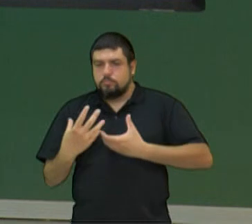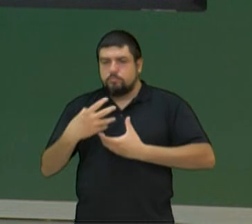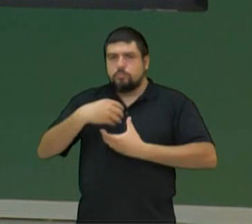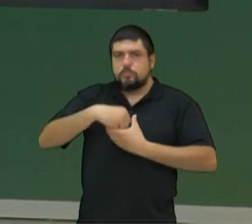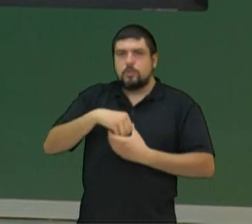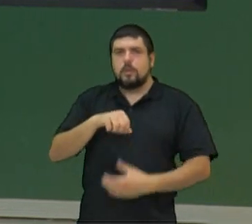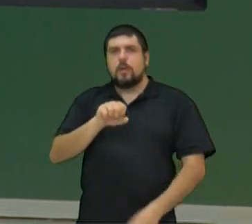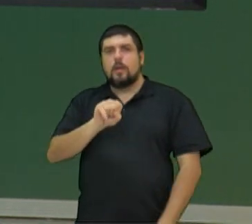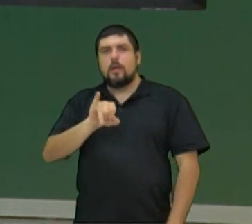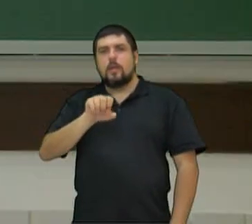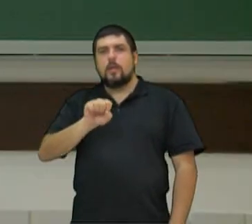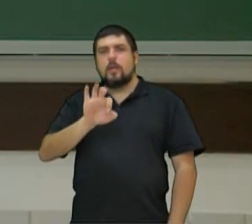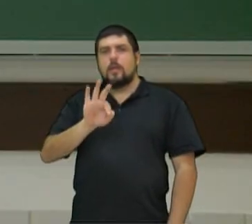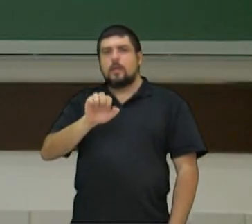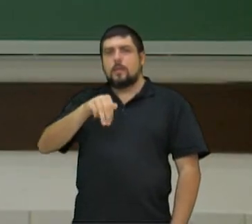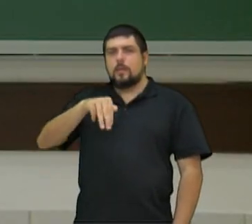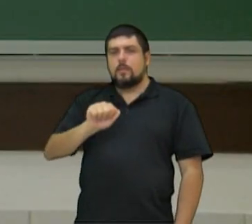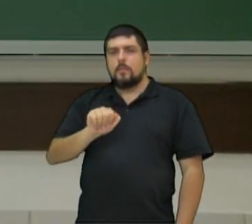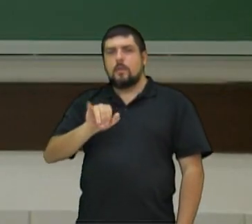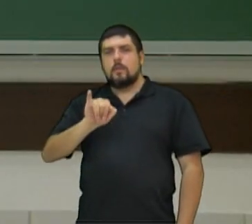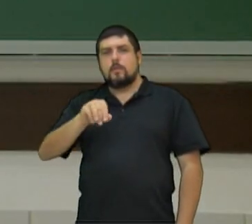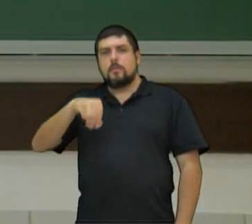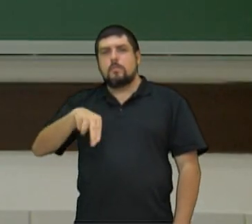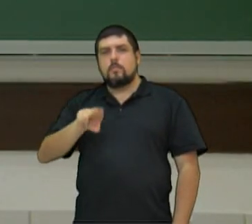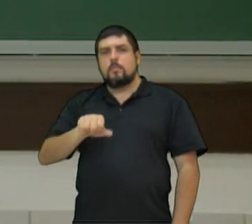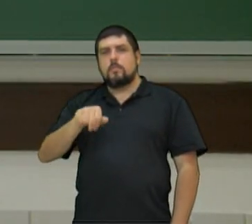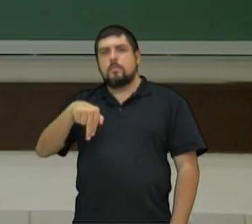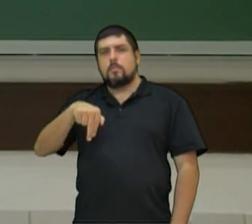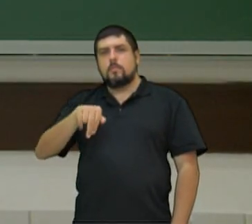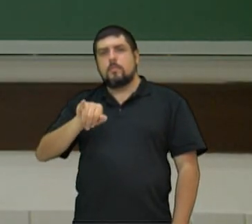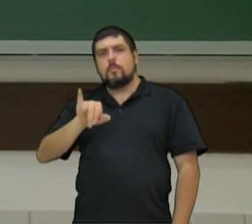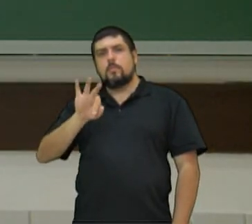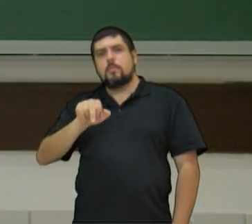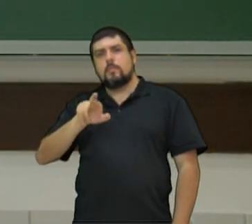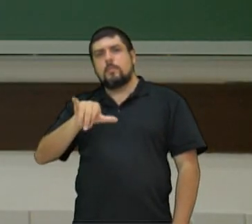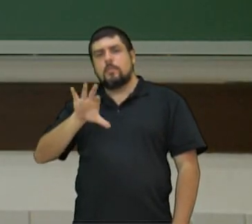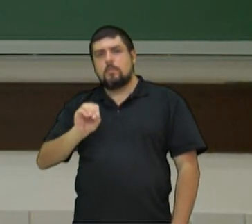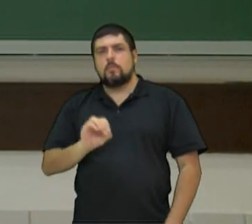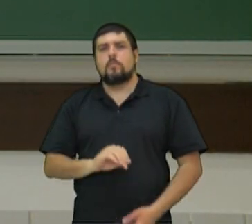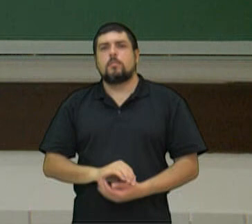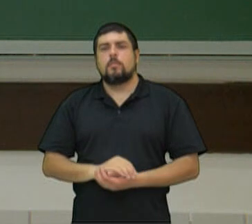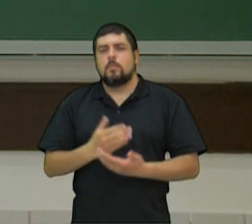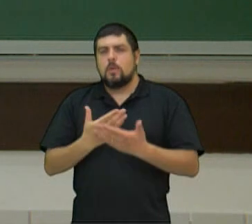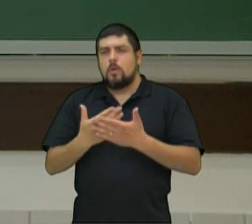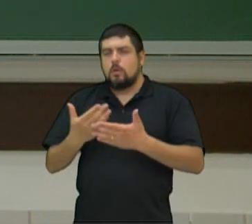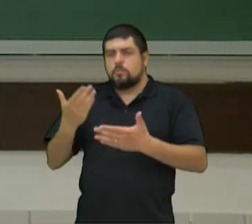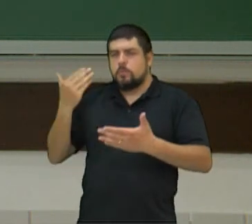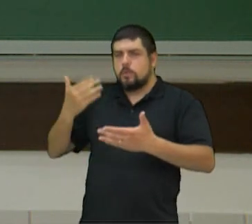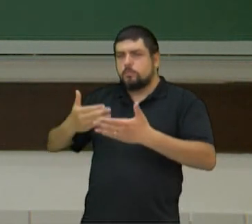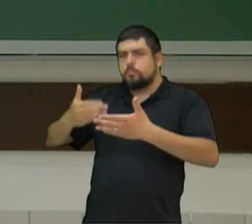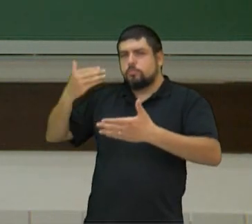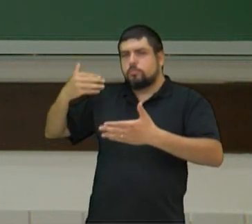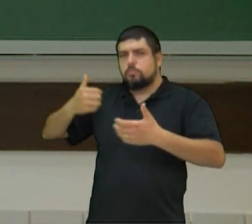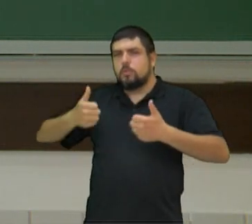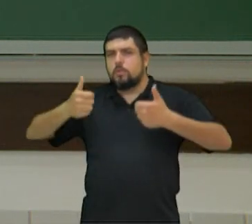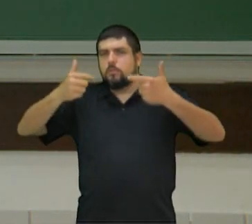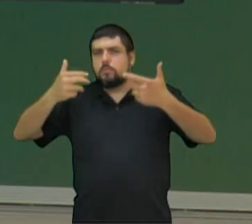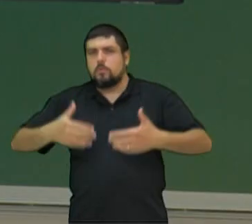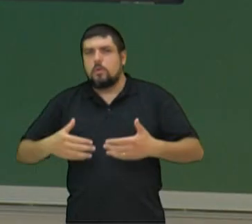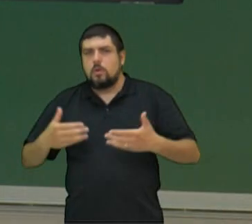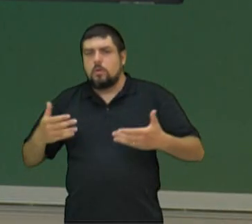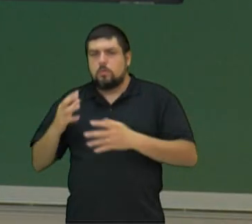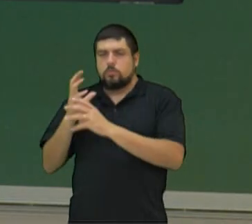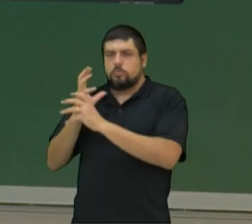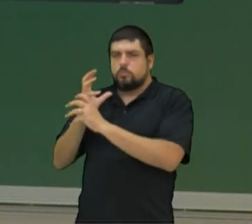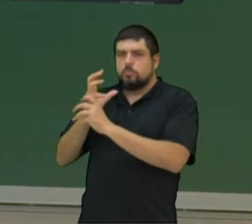lembrando aqui, nós falamos sobre esse sistema nas aulas passadas e aí a gente vai começar a nossa retomada com